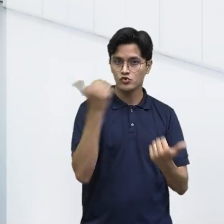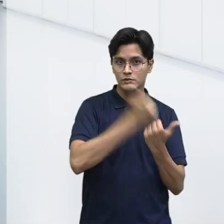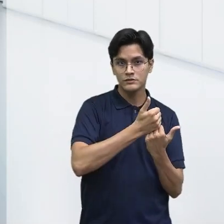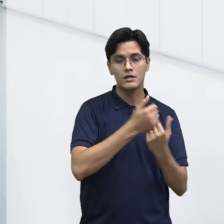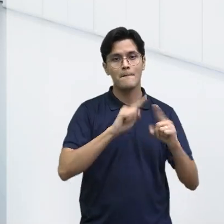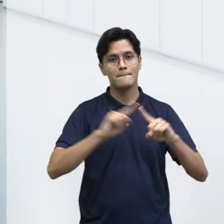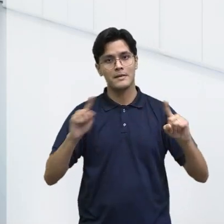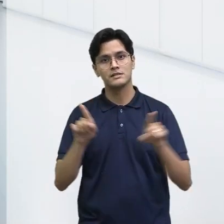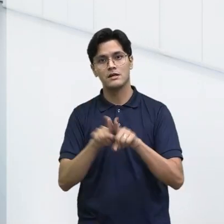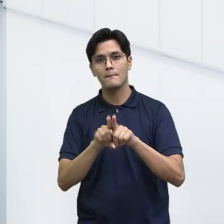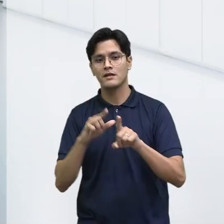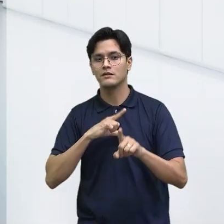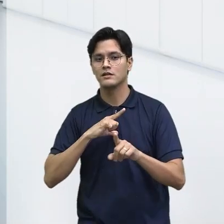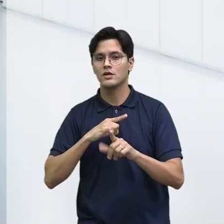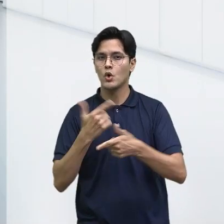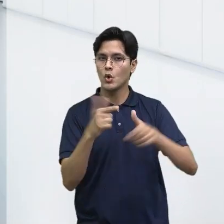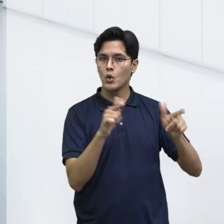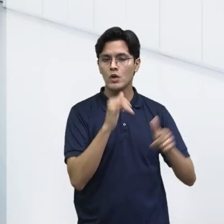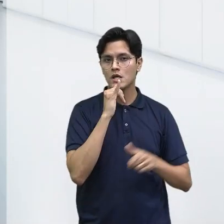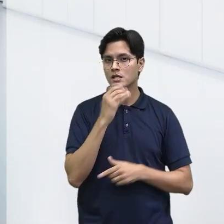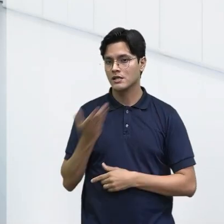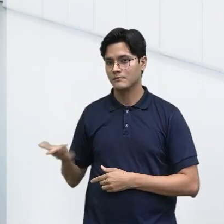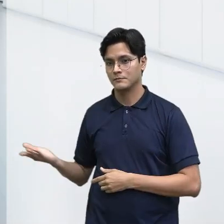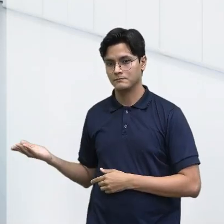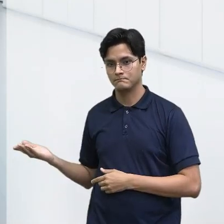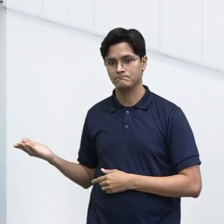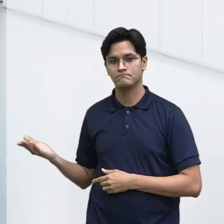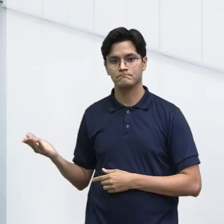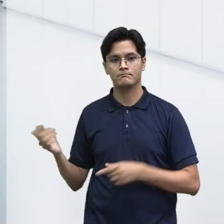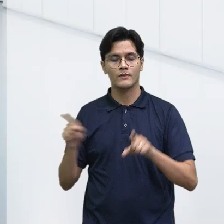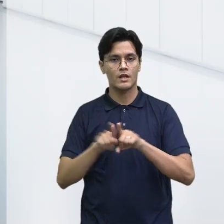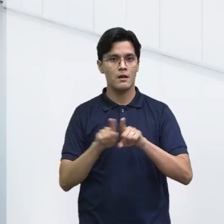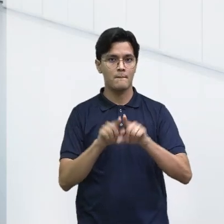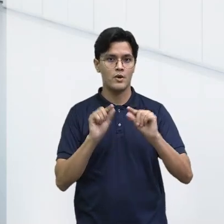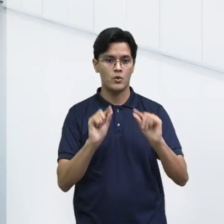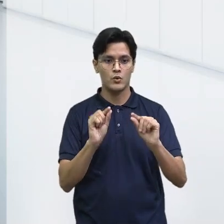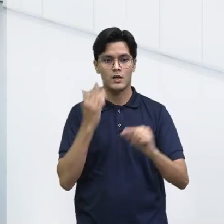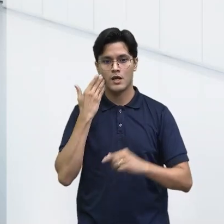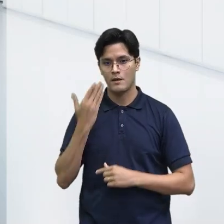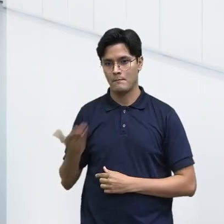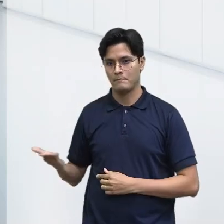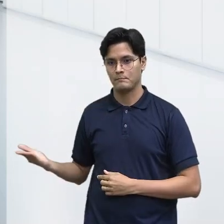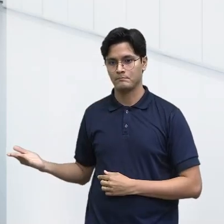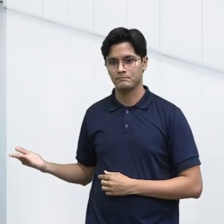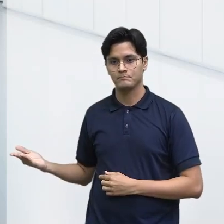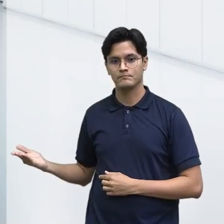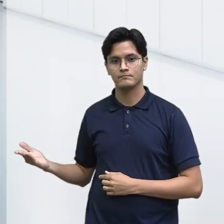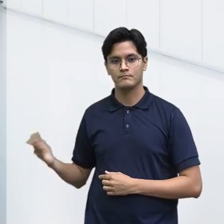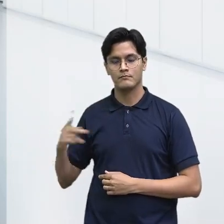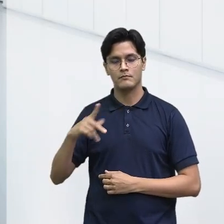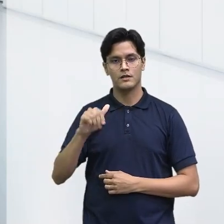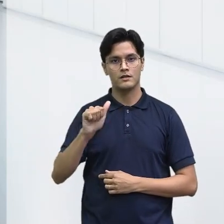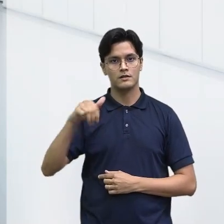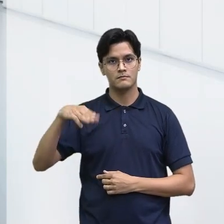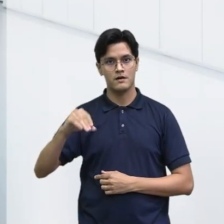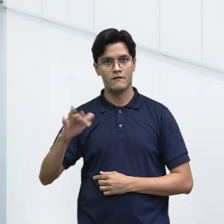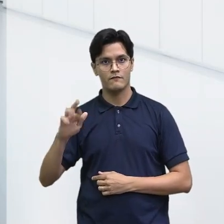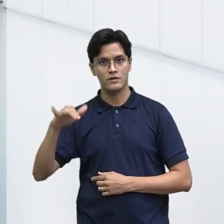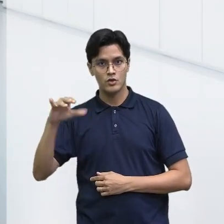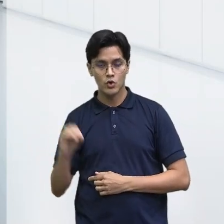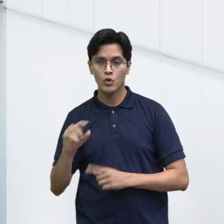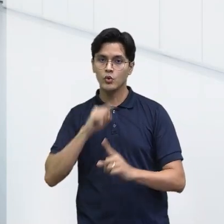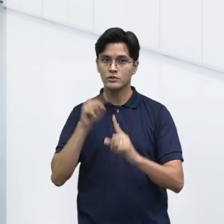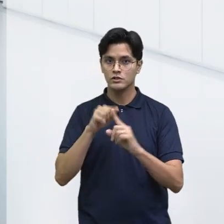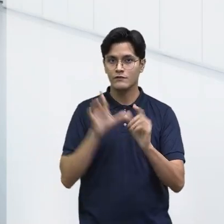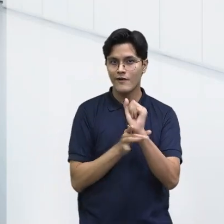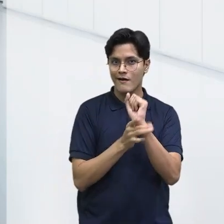temos outras também, como nanofiltração, como o plasma frio, tudo isso para garantir a